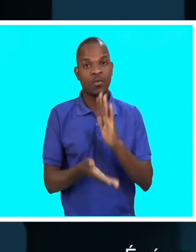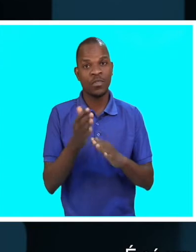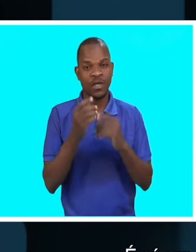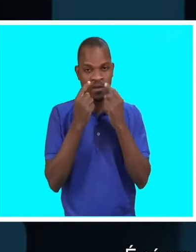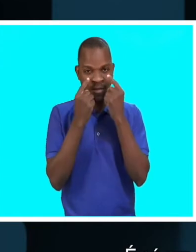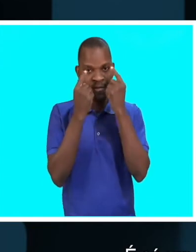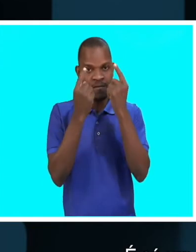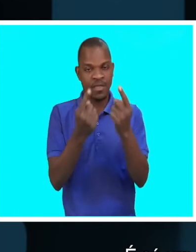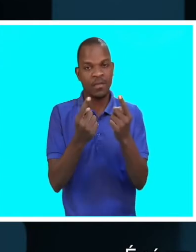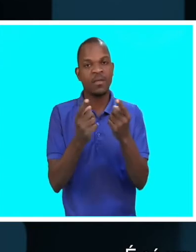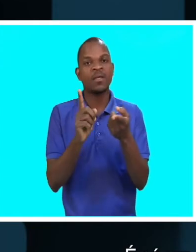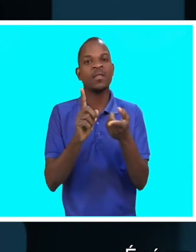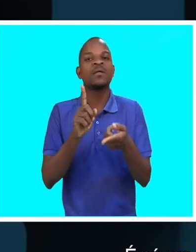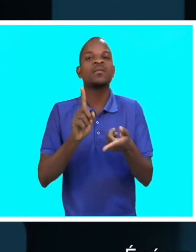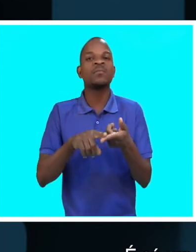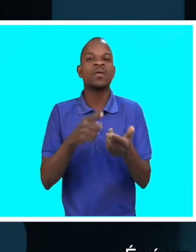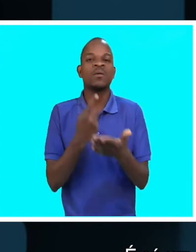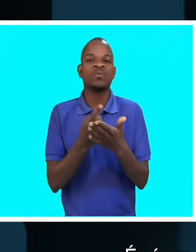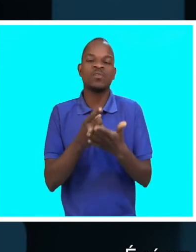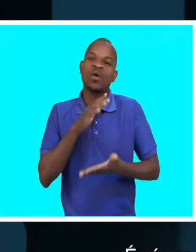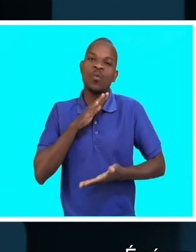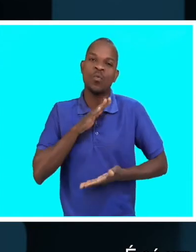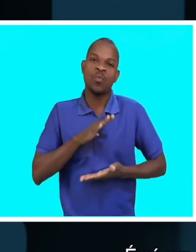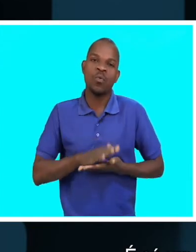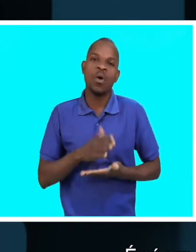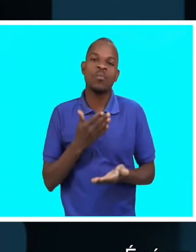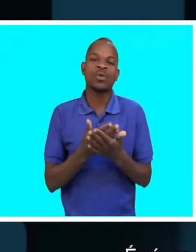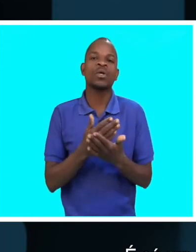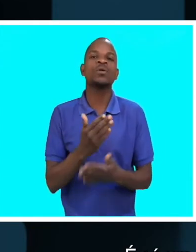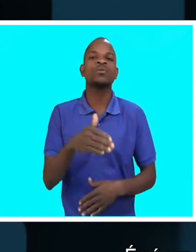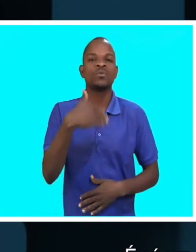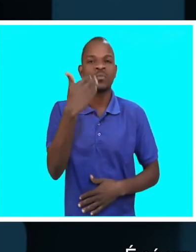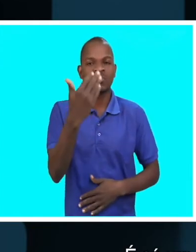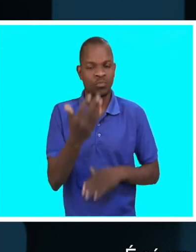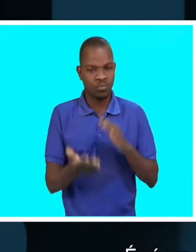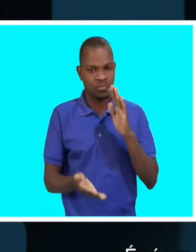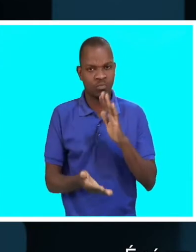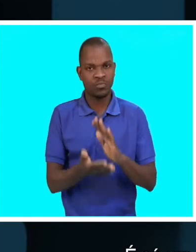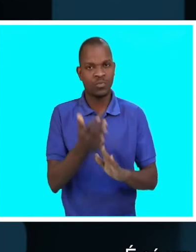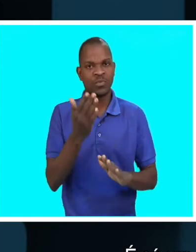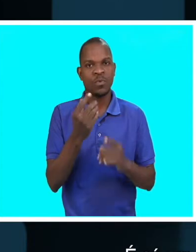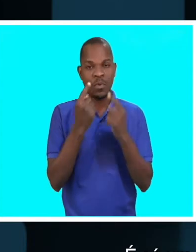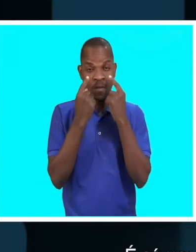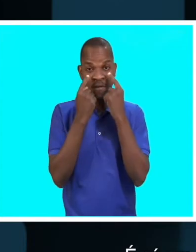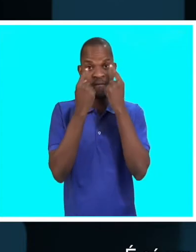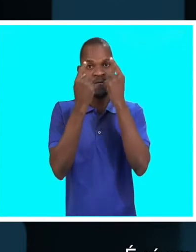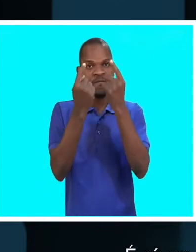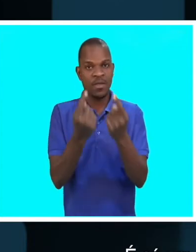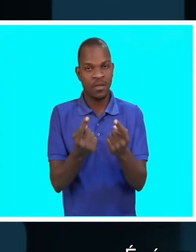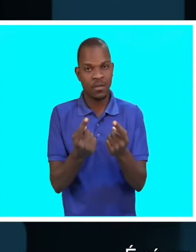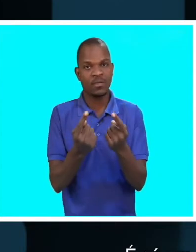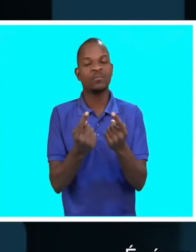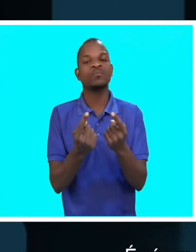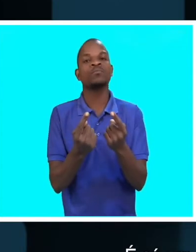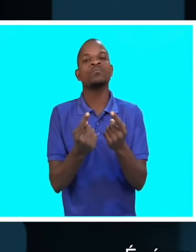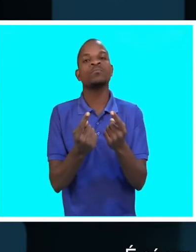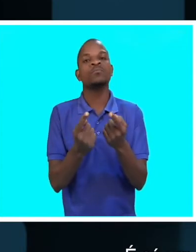um momento. Fique tranquilo, porque a visão vai aparecer aos poucos.